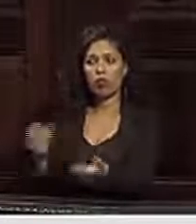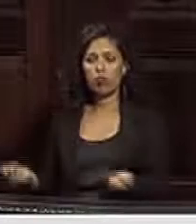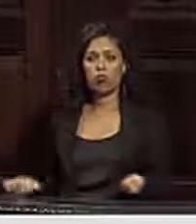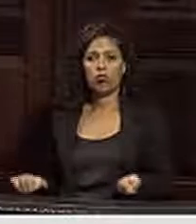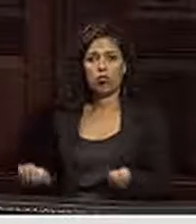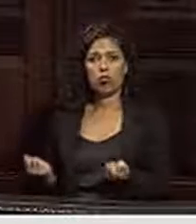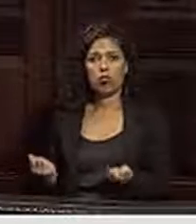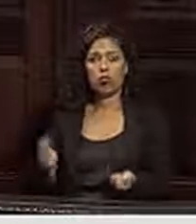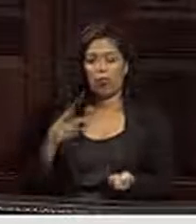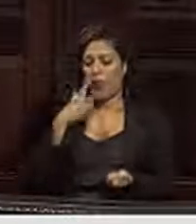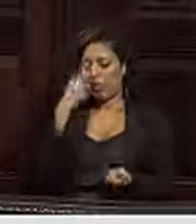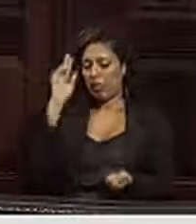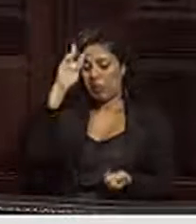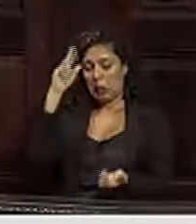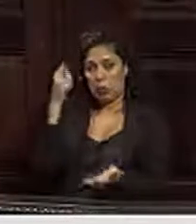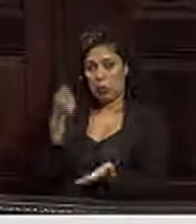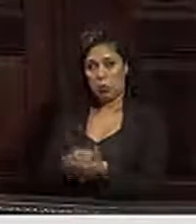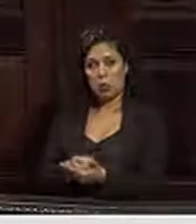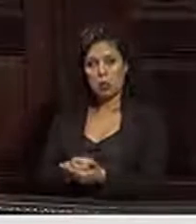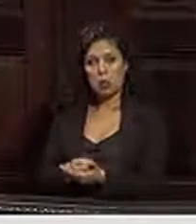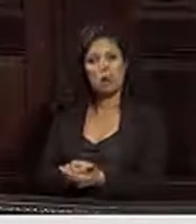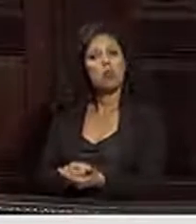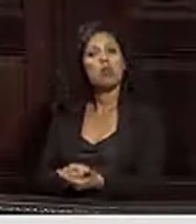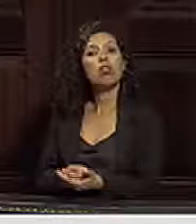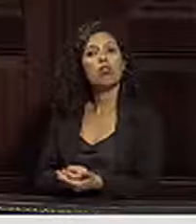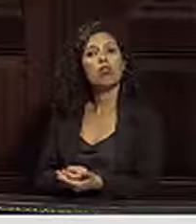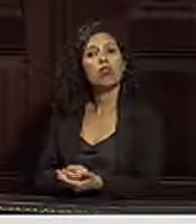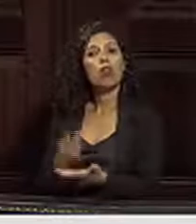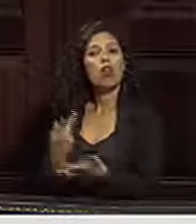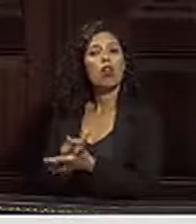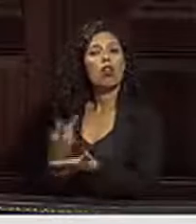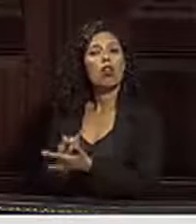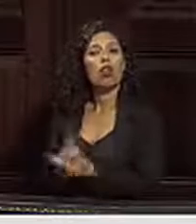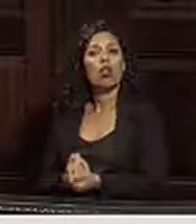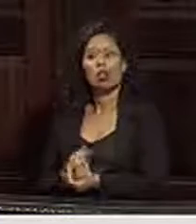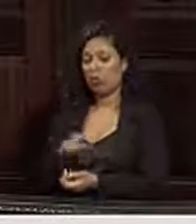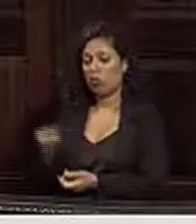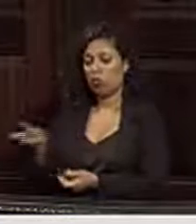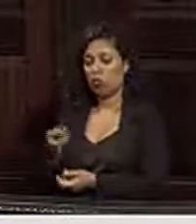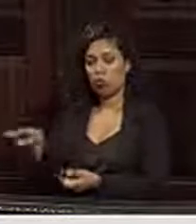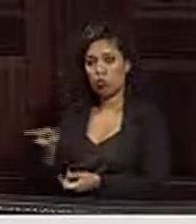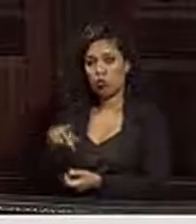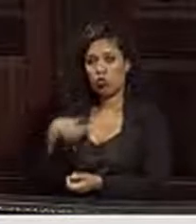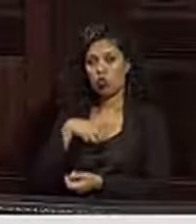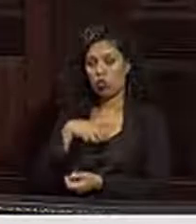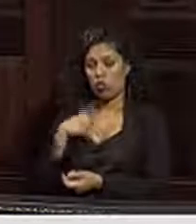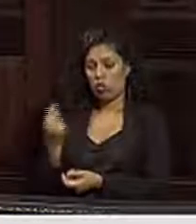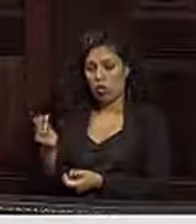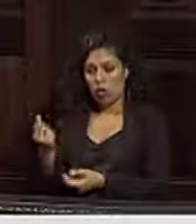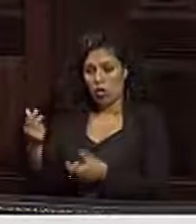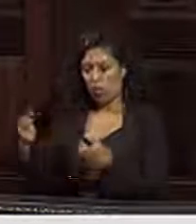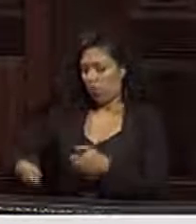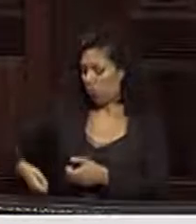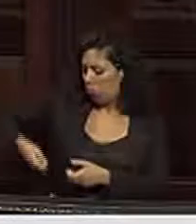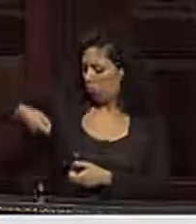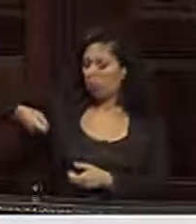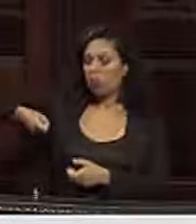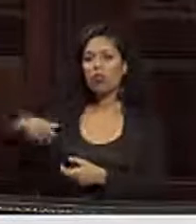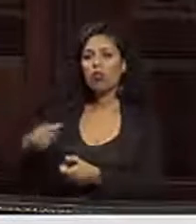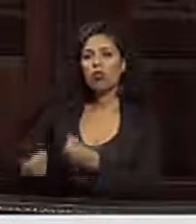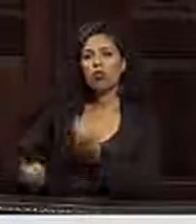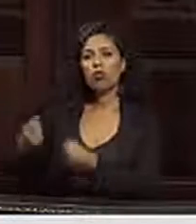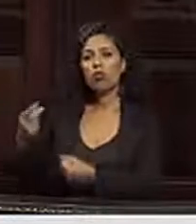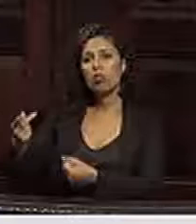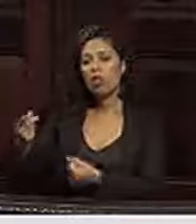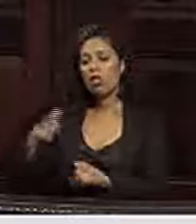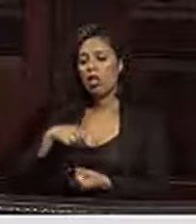pessoas que têm prova, que têm mala de dinheiro, que têm